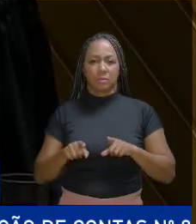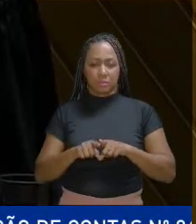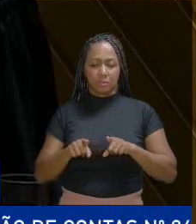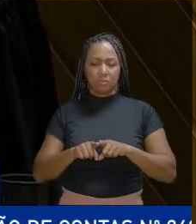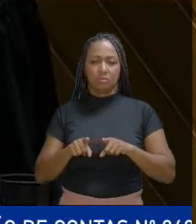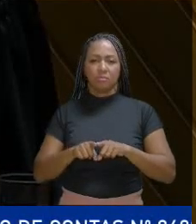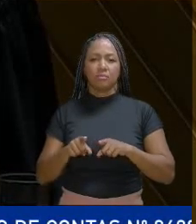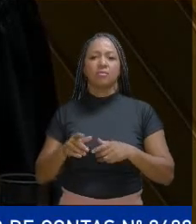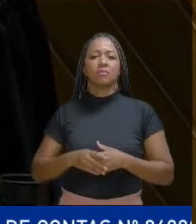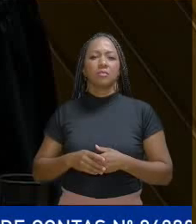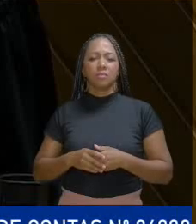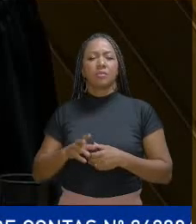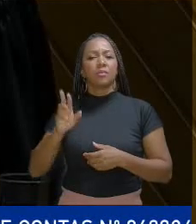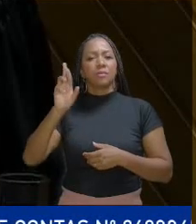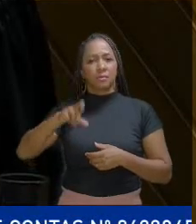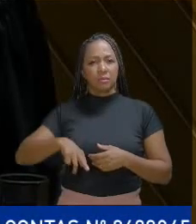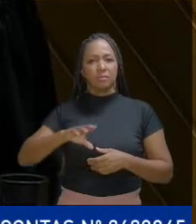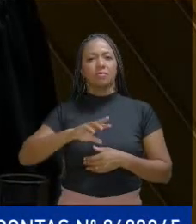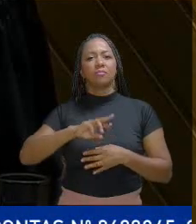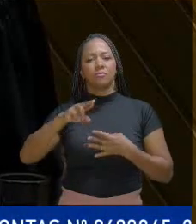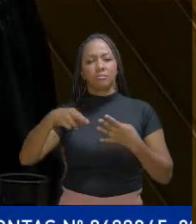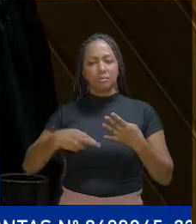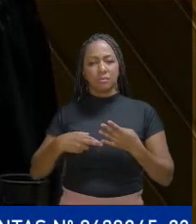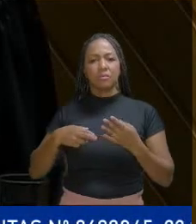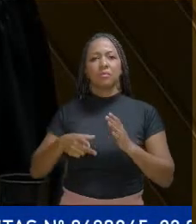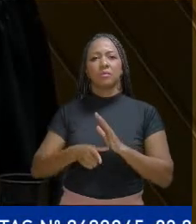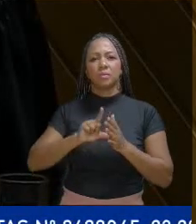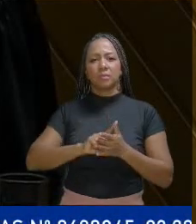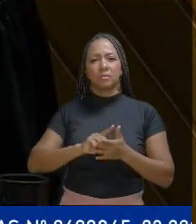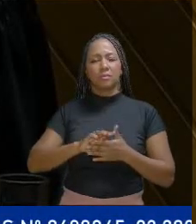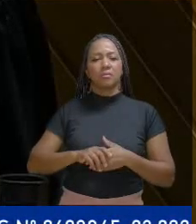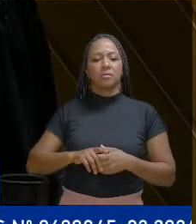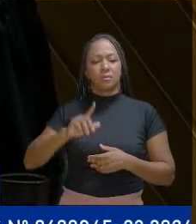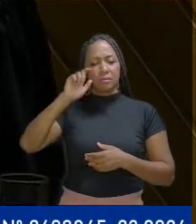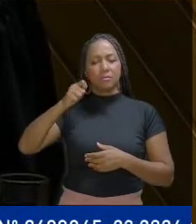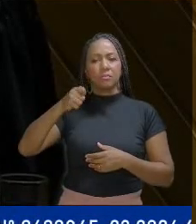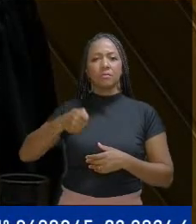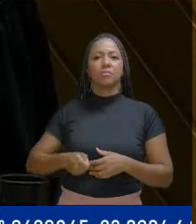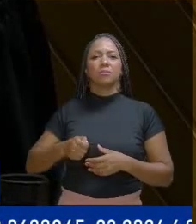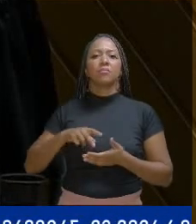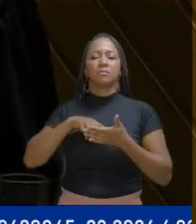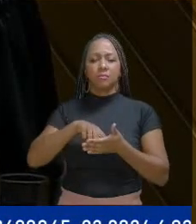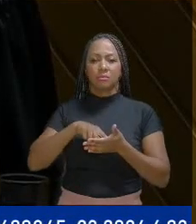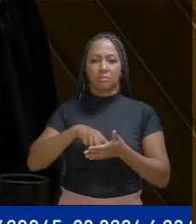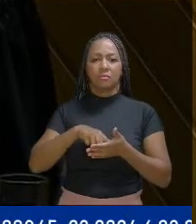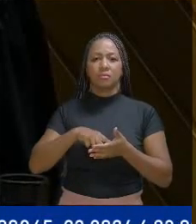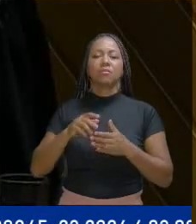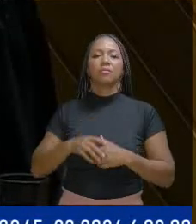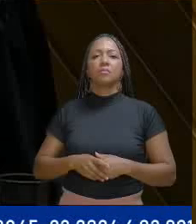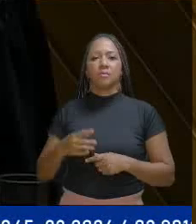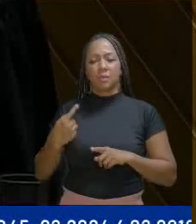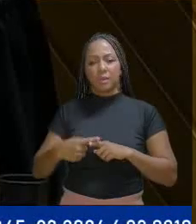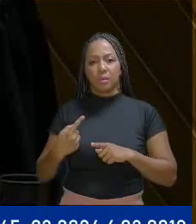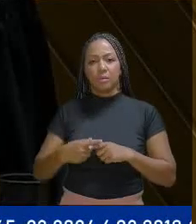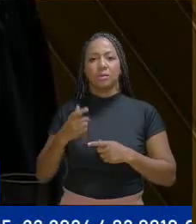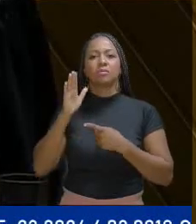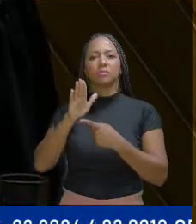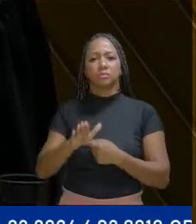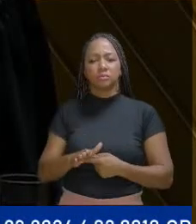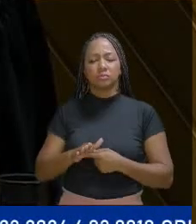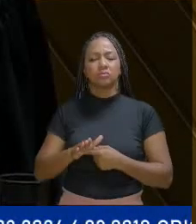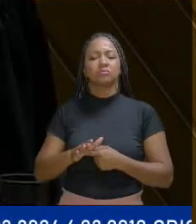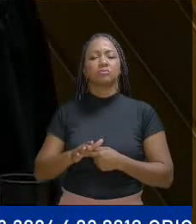obstante, as respeitáveis razões recursais, antecipo que a sentença impugnada deve ser mantida, uma vez que reflete